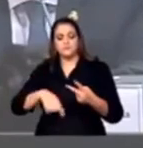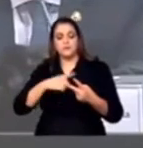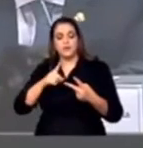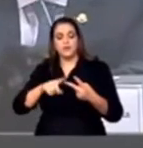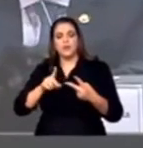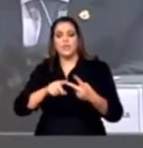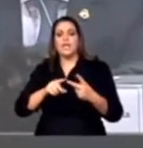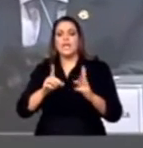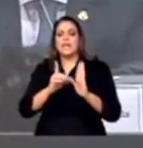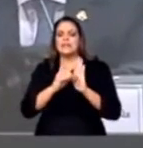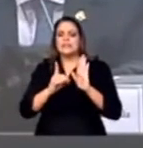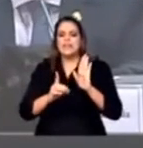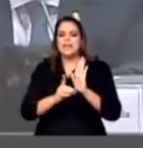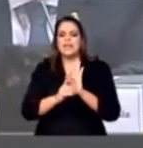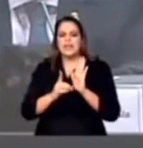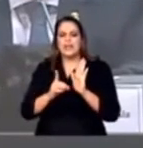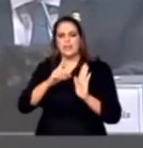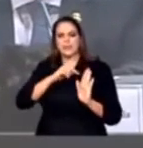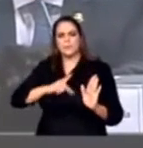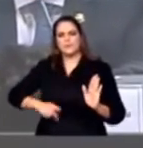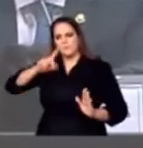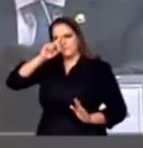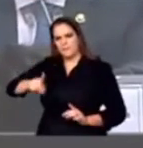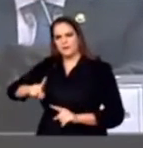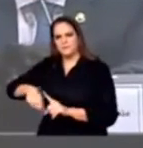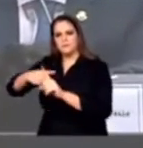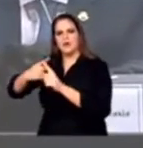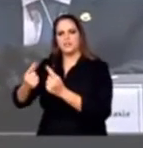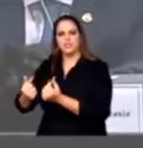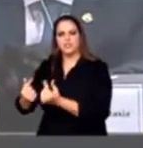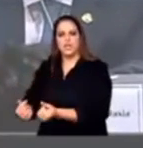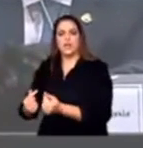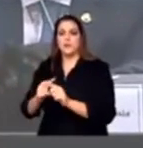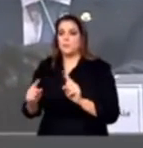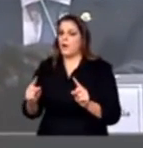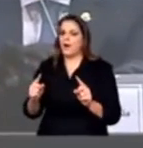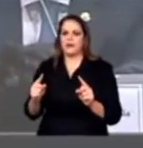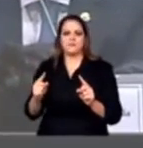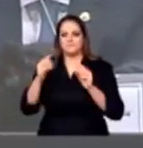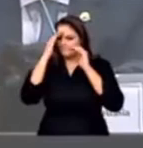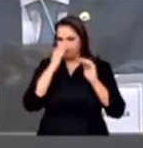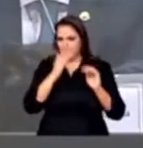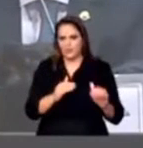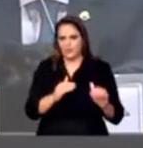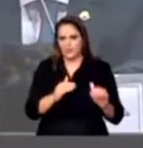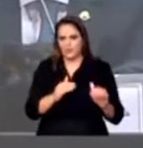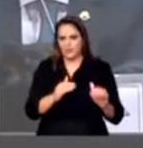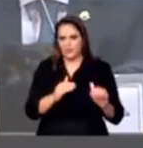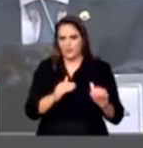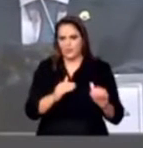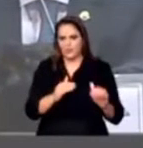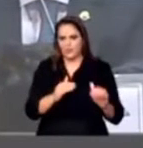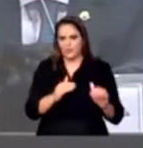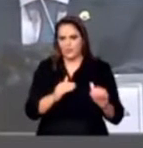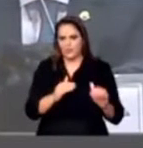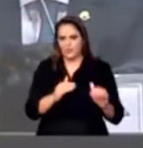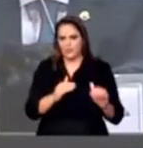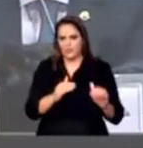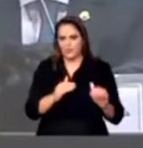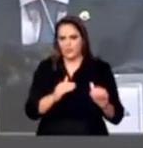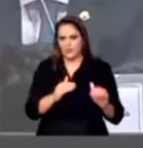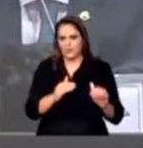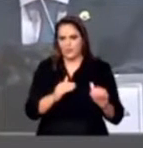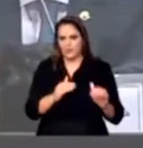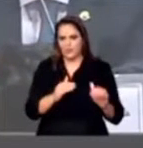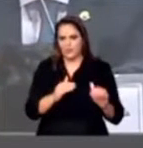crédito suplementar em desacordo com a lei orçamentária. Antes de concluir, senhor presidente, foram citados aqui uma frase que o